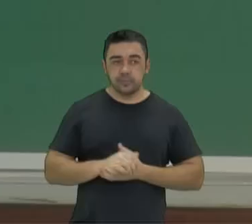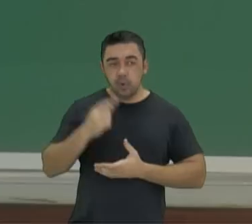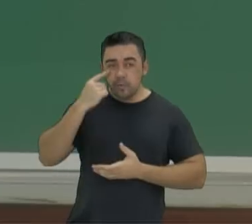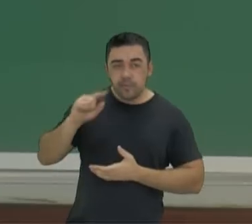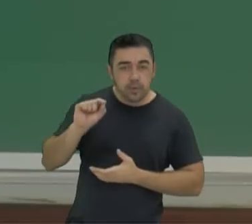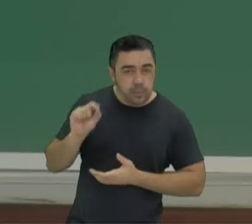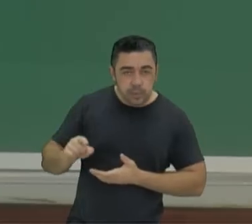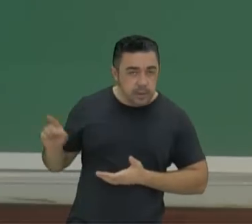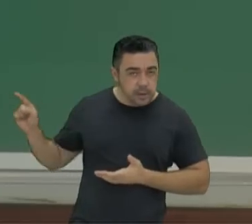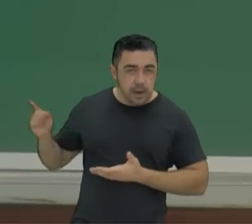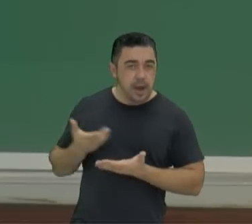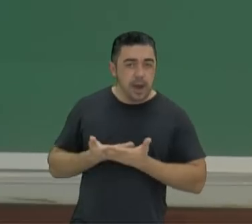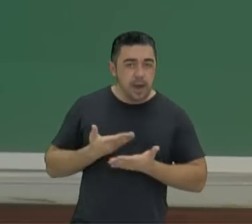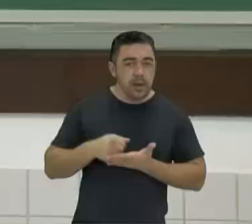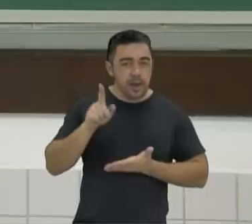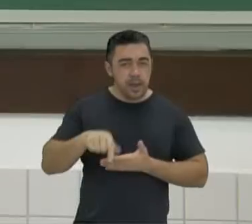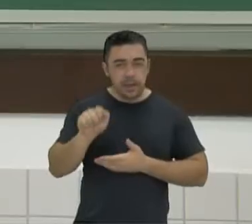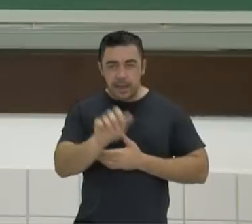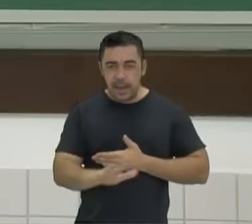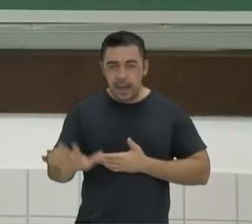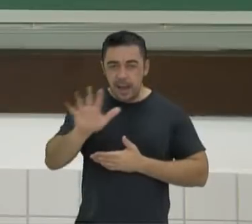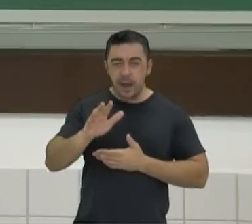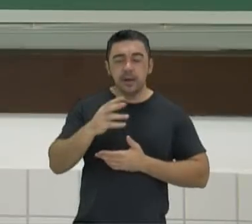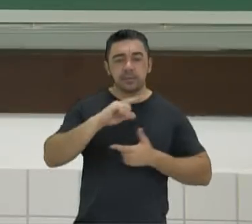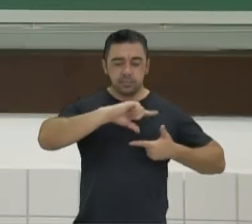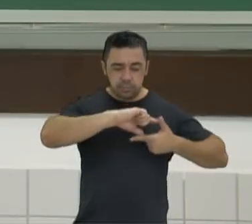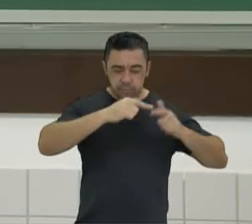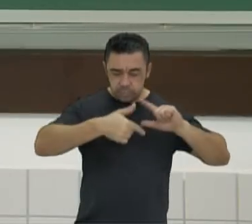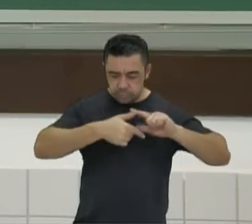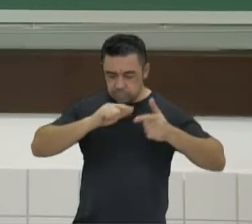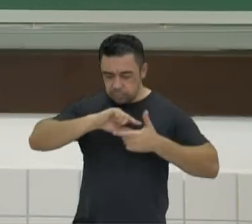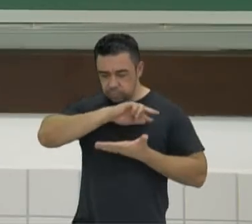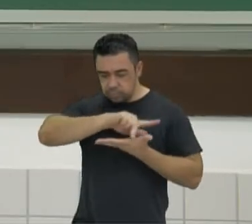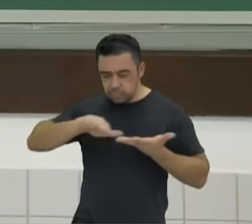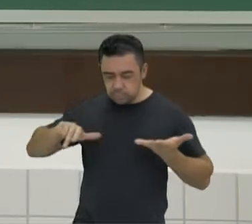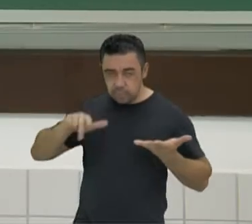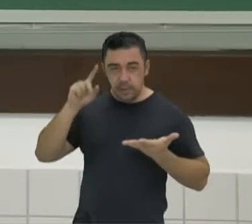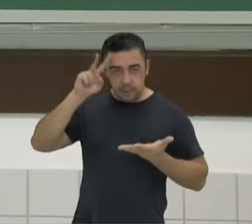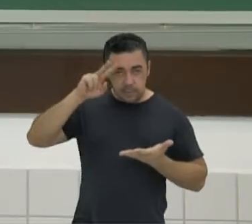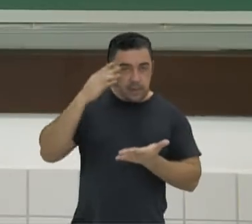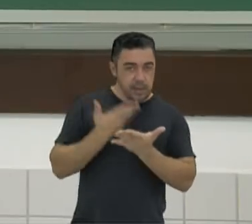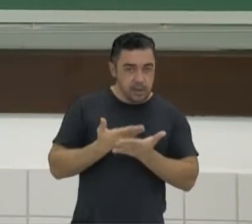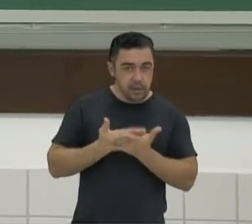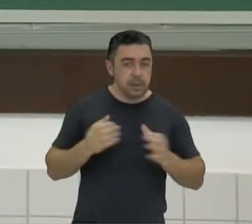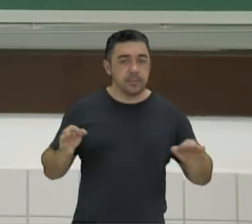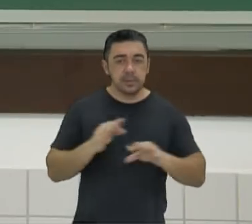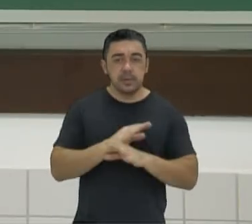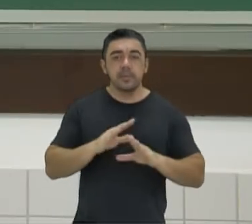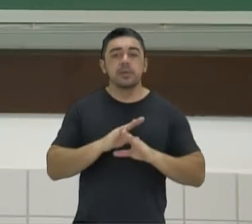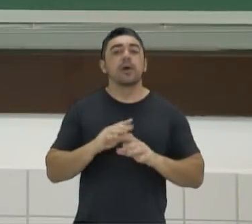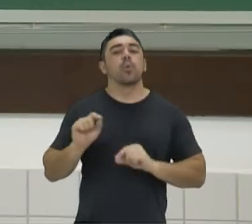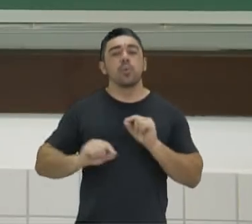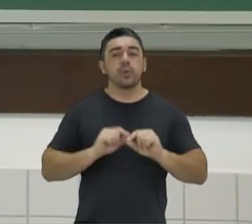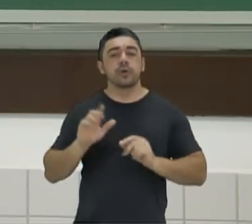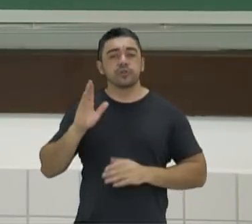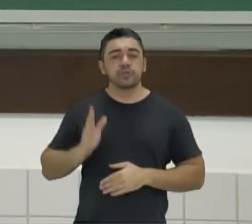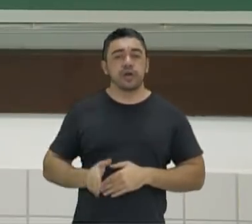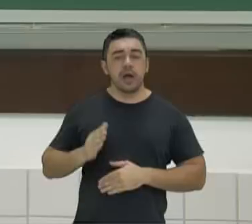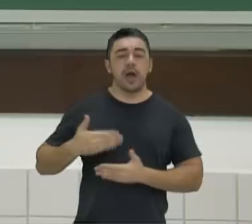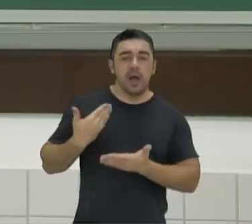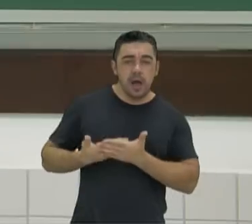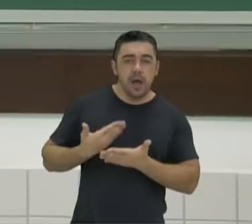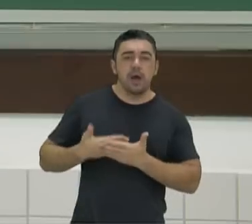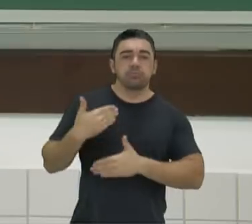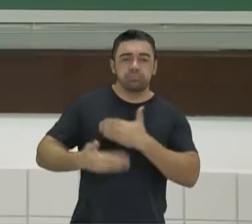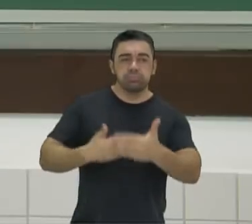gente viu cálculo de área de polígonos. Lembra que eu falei? Essa aula é para a gente fechar um ciclo de aulas de